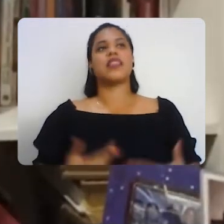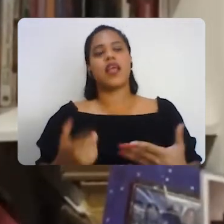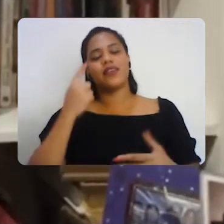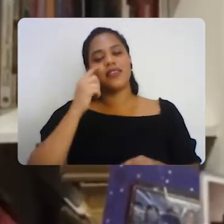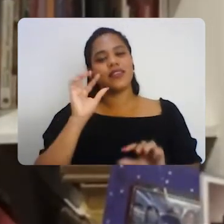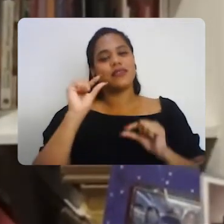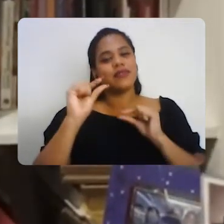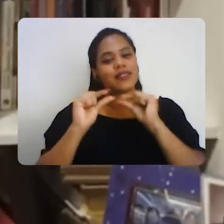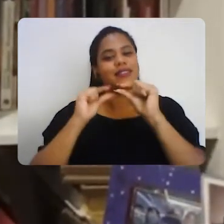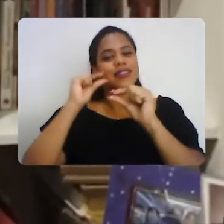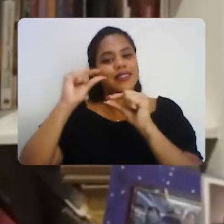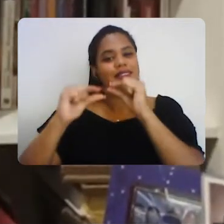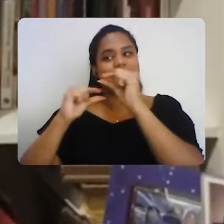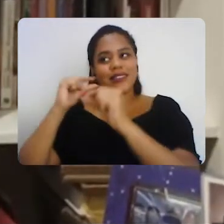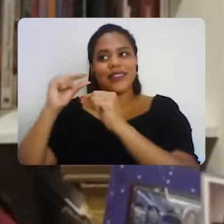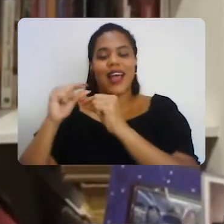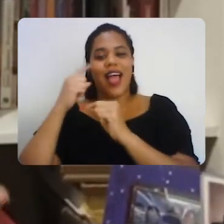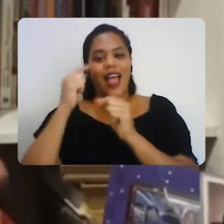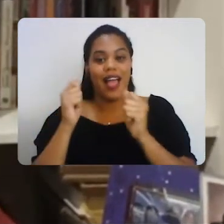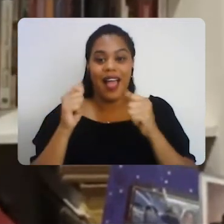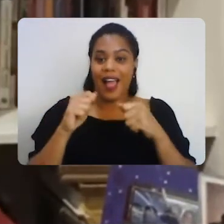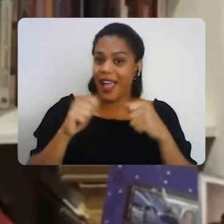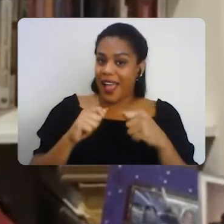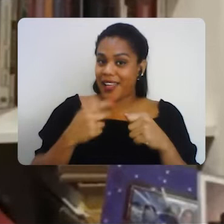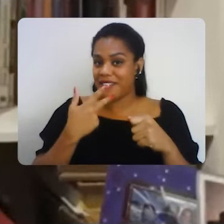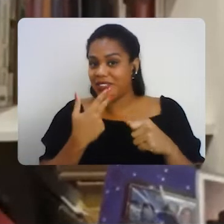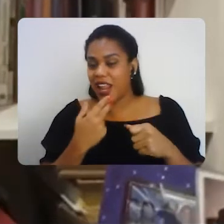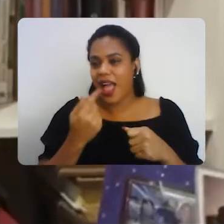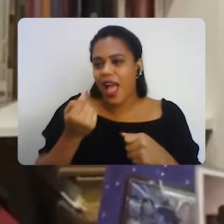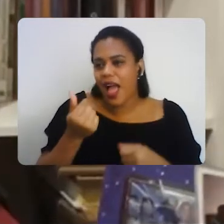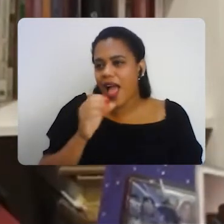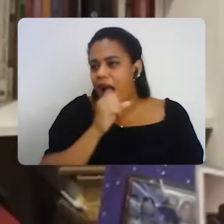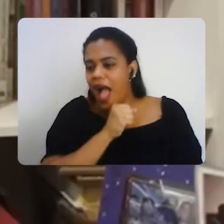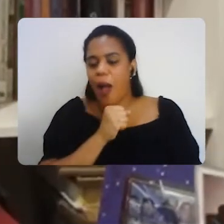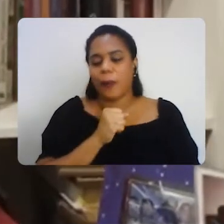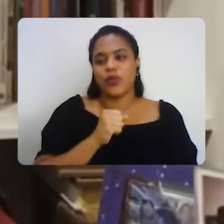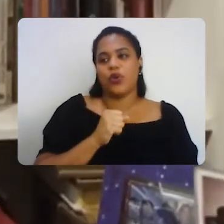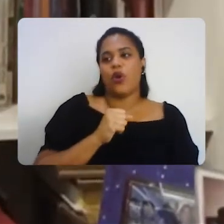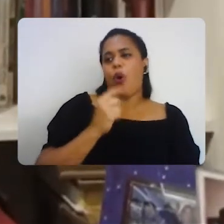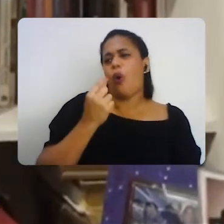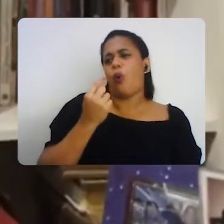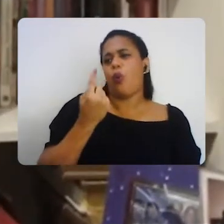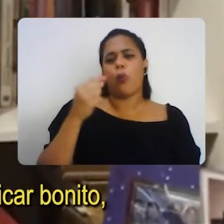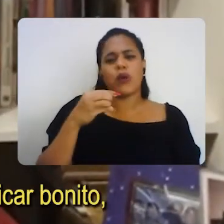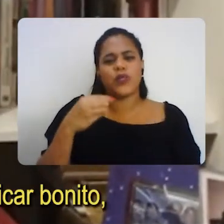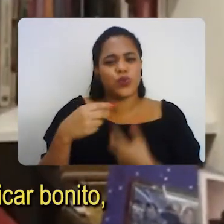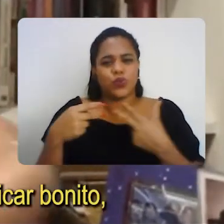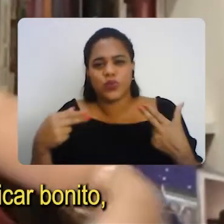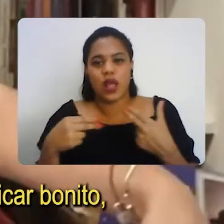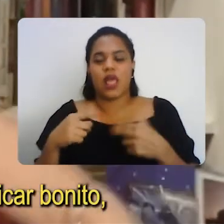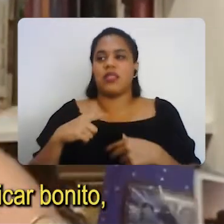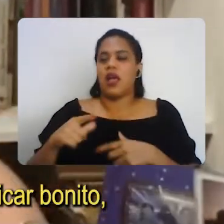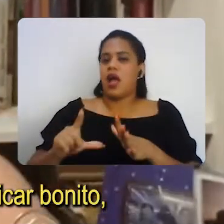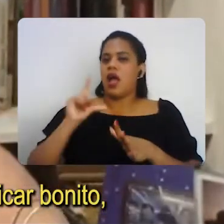Então, são esses pequenos detalhes que fazem parte, assim, às vezes de segundos ou de minutos de uma cena, mas que tem